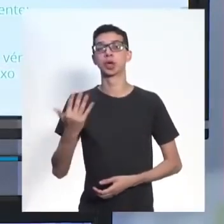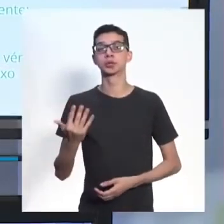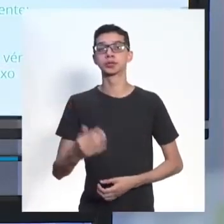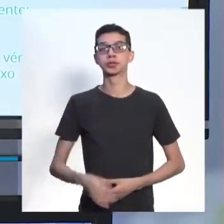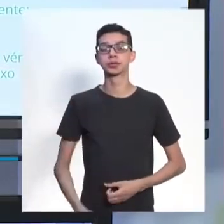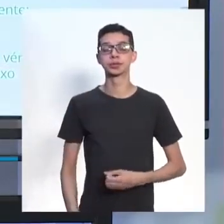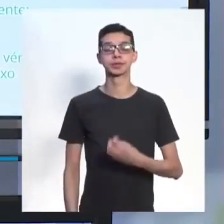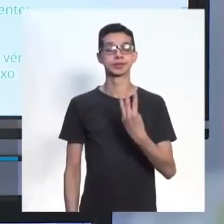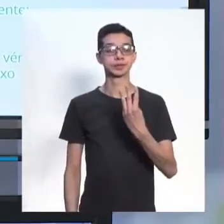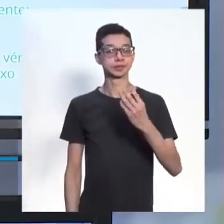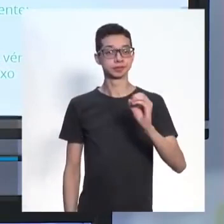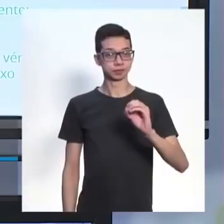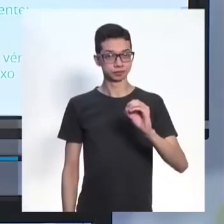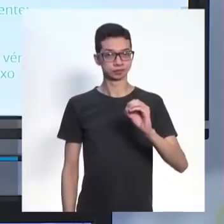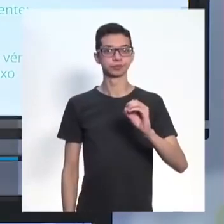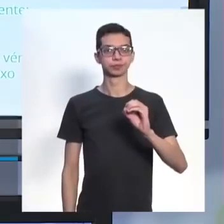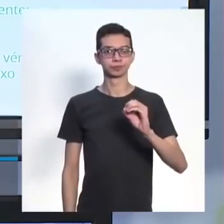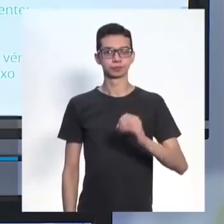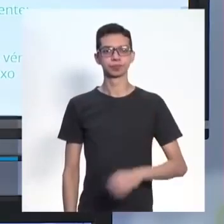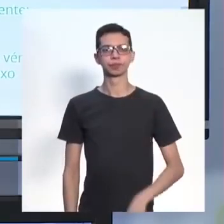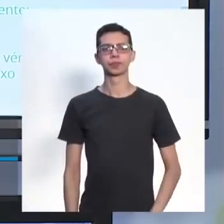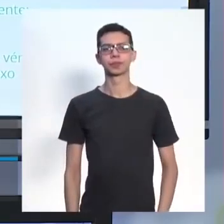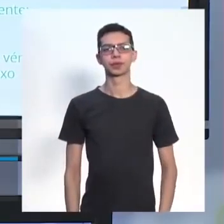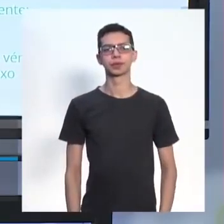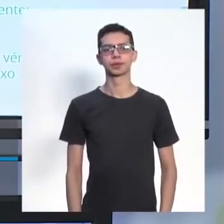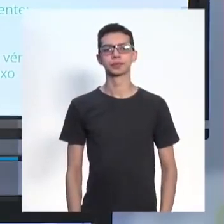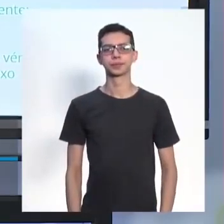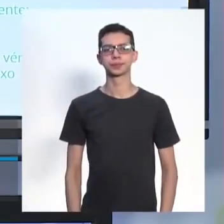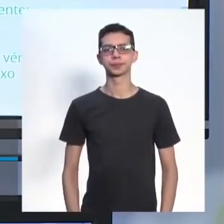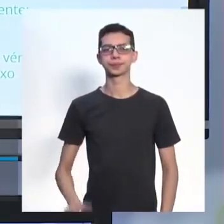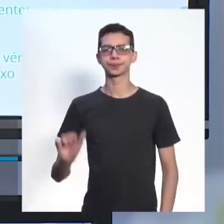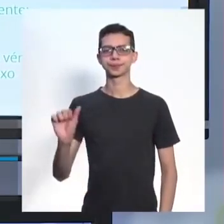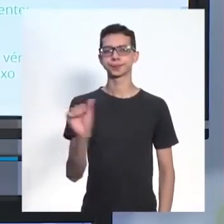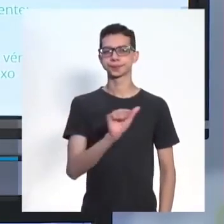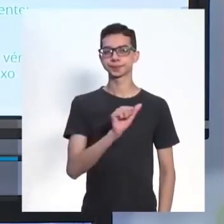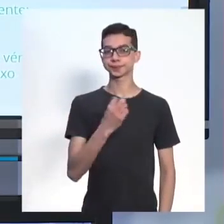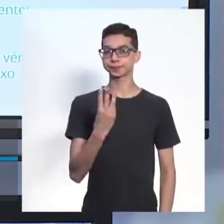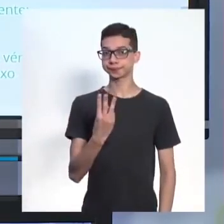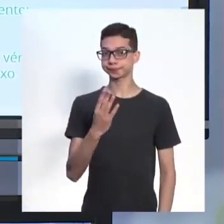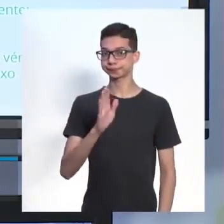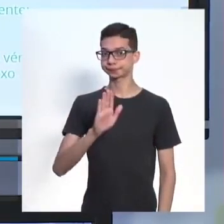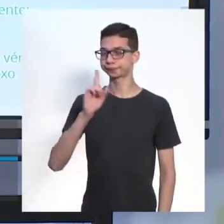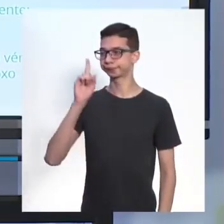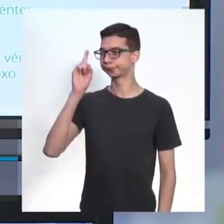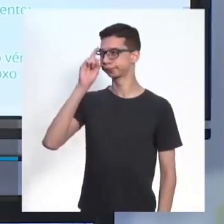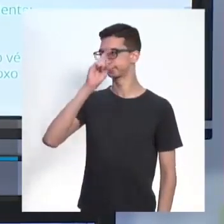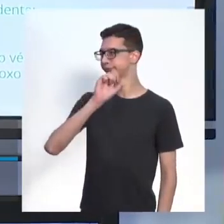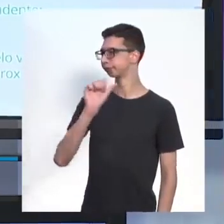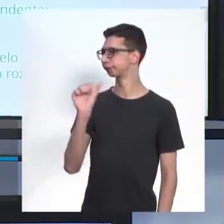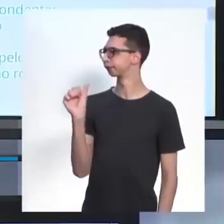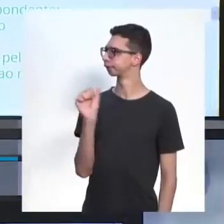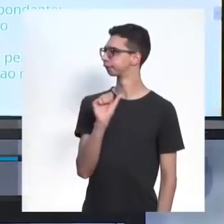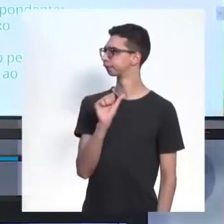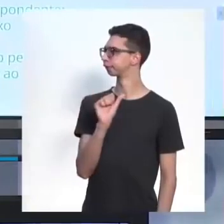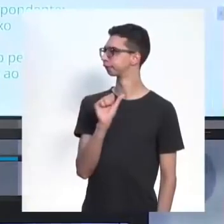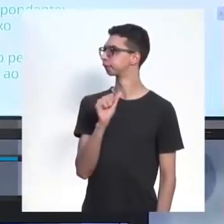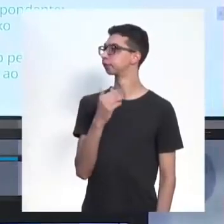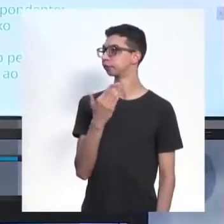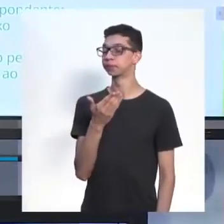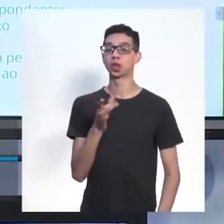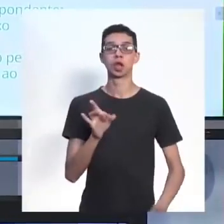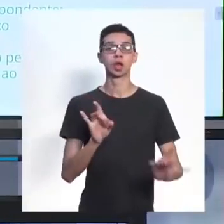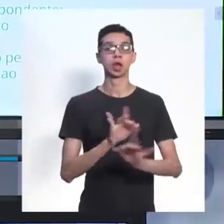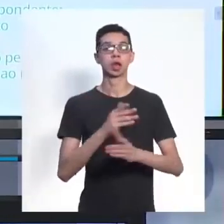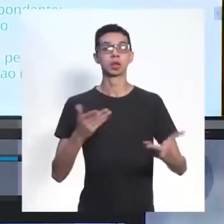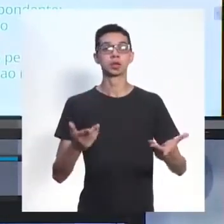né? Então, deixa eu até apagar esse meu 3 hoje, que está difícil. Então, 30 graus aqui também é uma ideia de